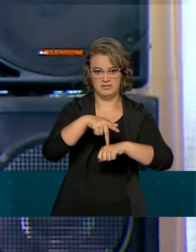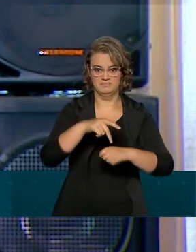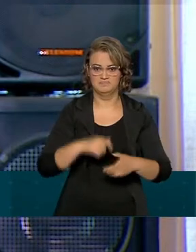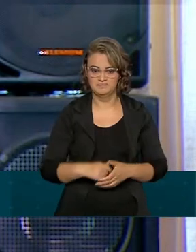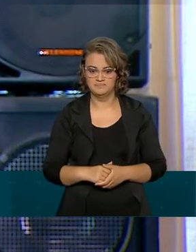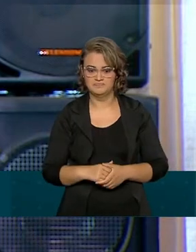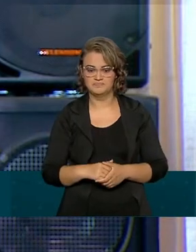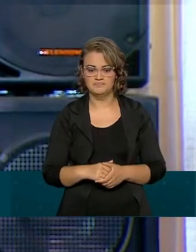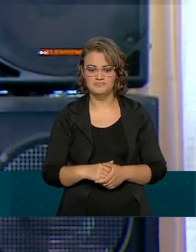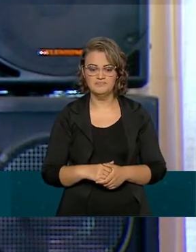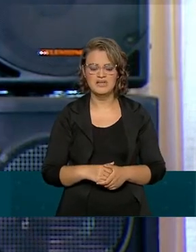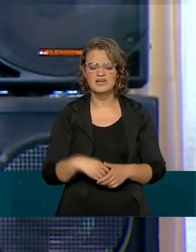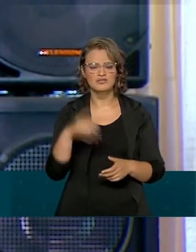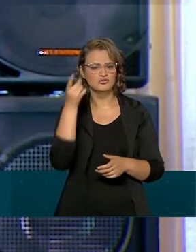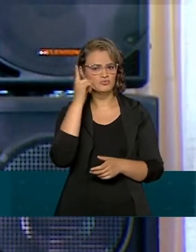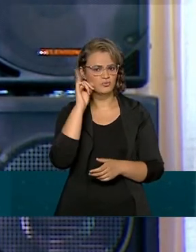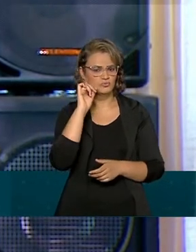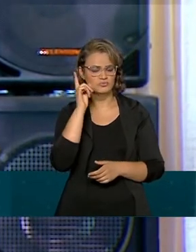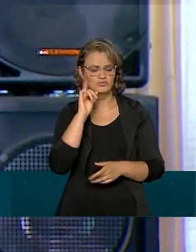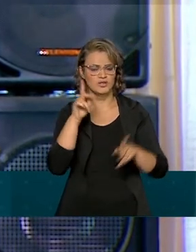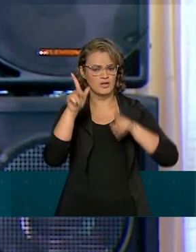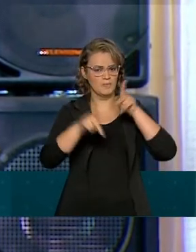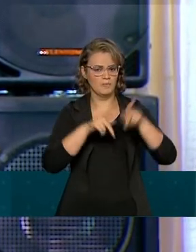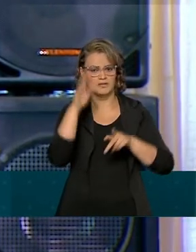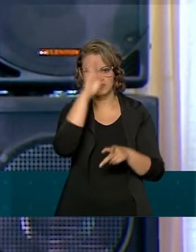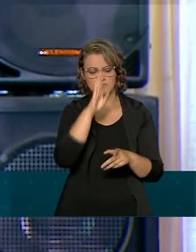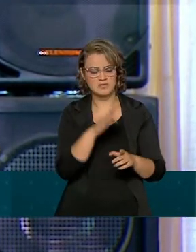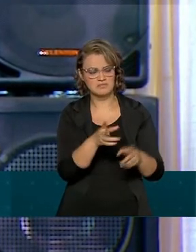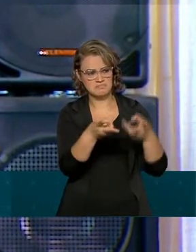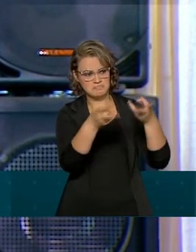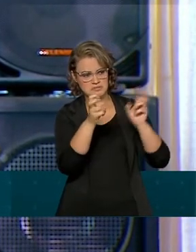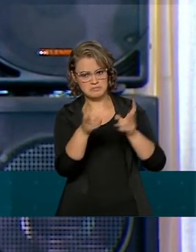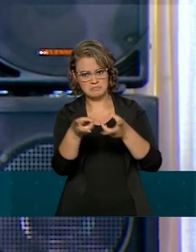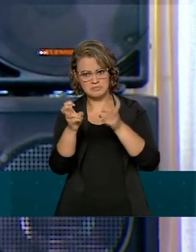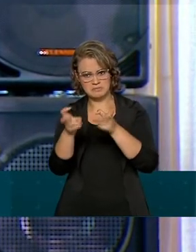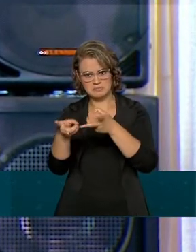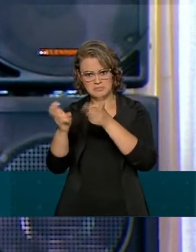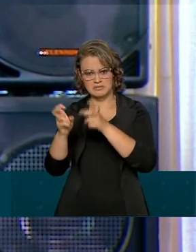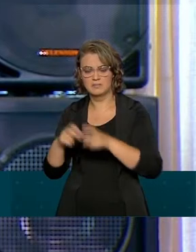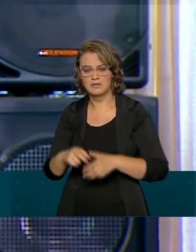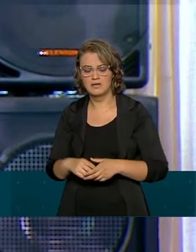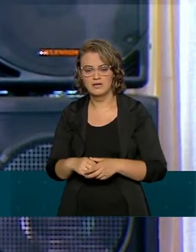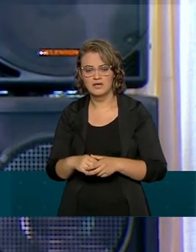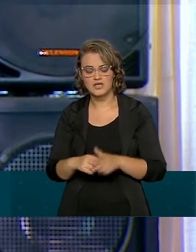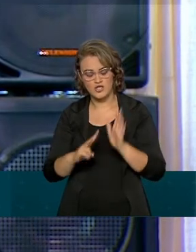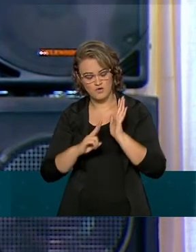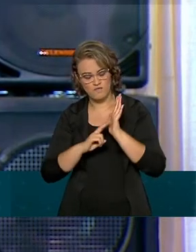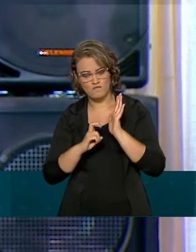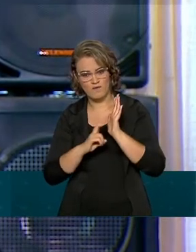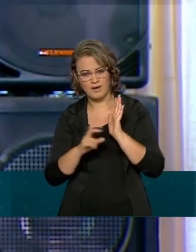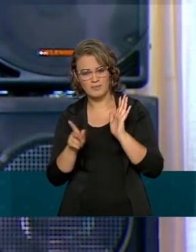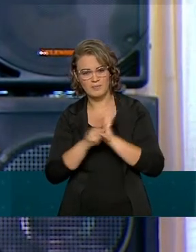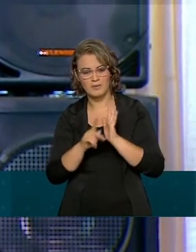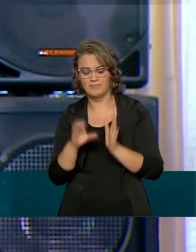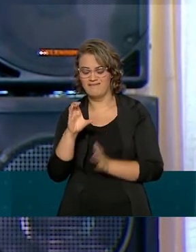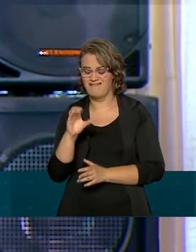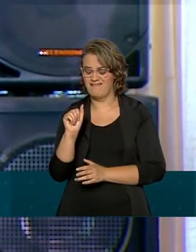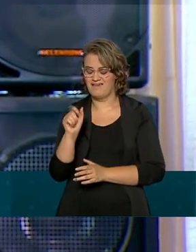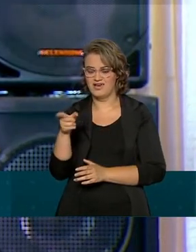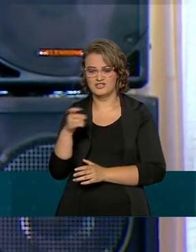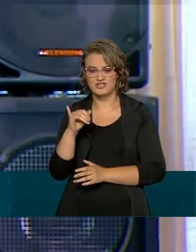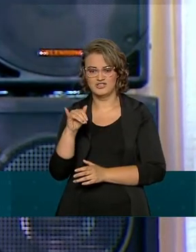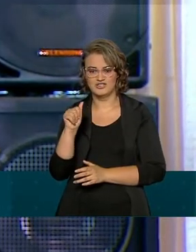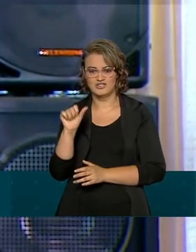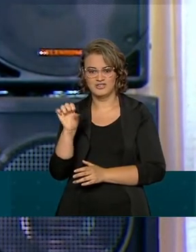exército se extrai no cotidiano da população brasileira a ponto do vocábulo Caxias receberam um significado próprio